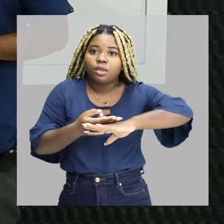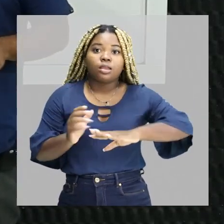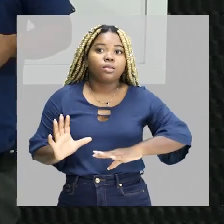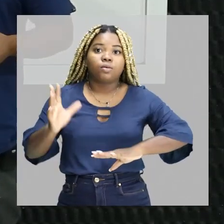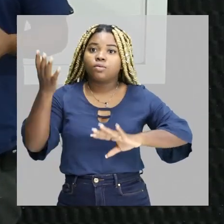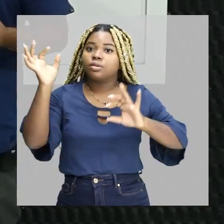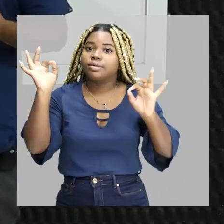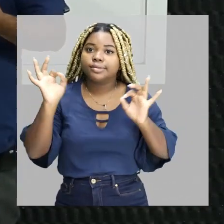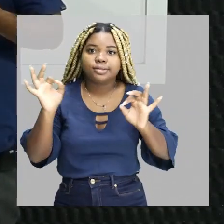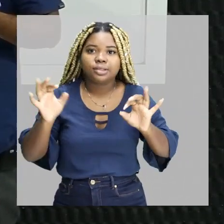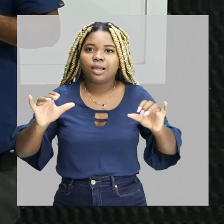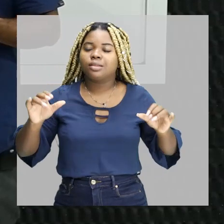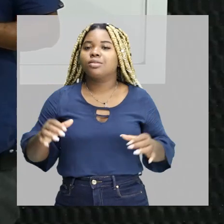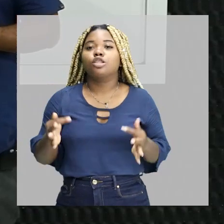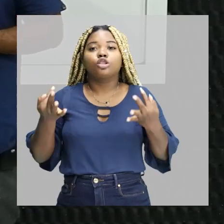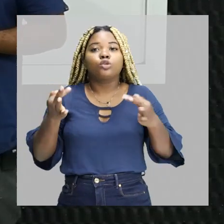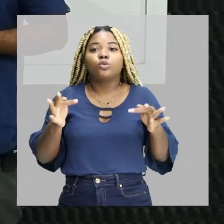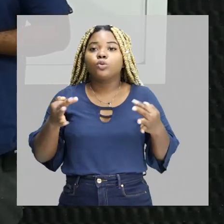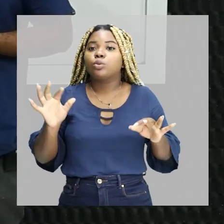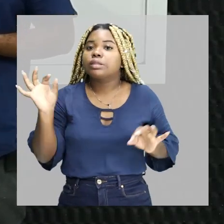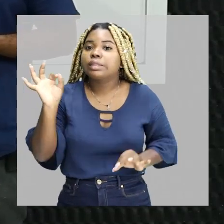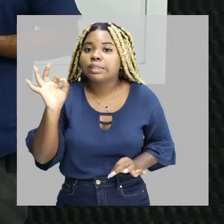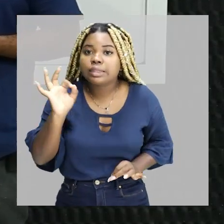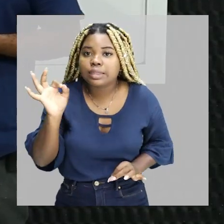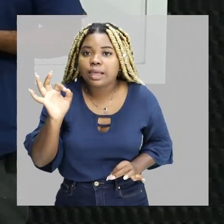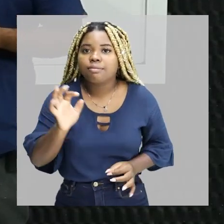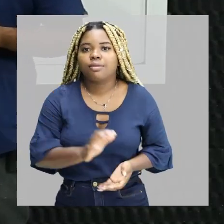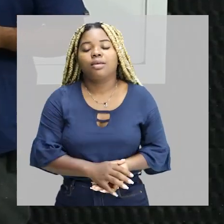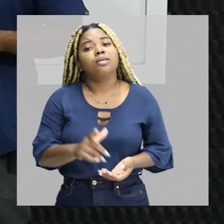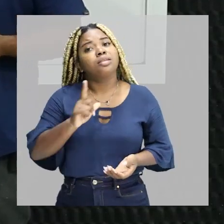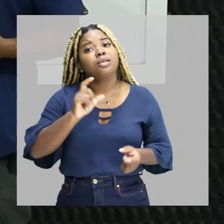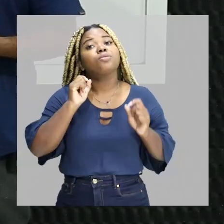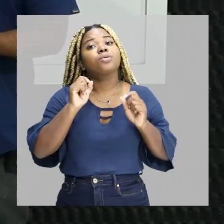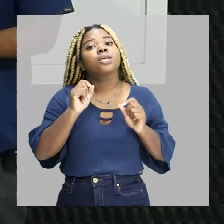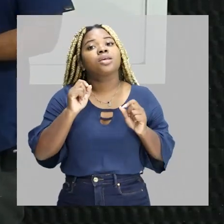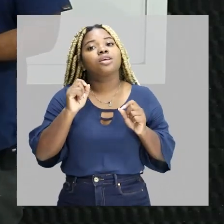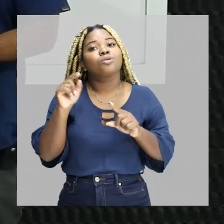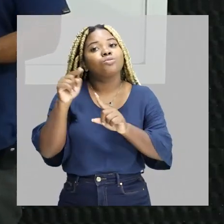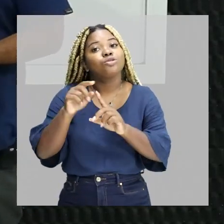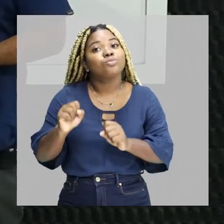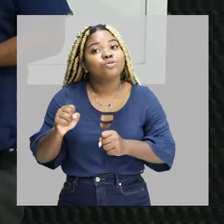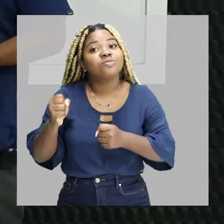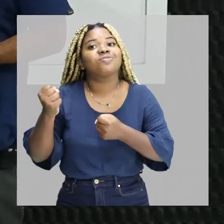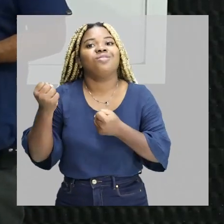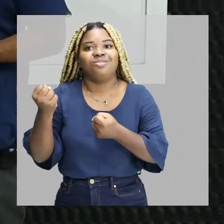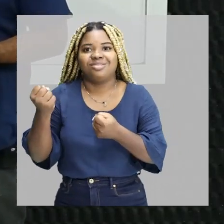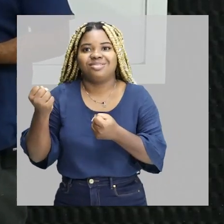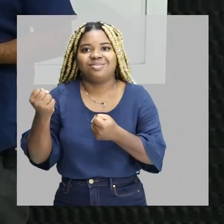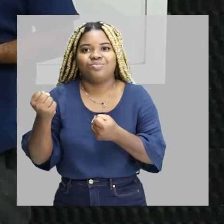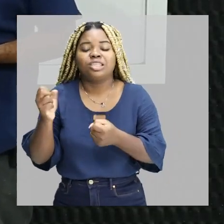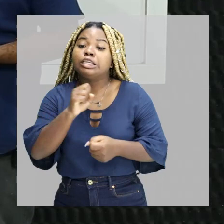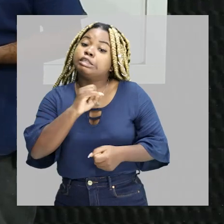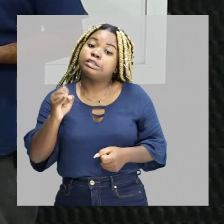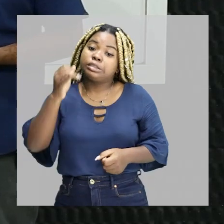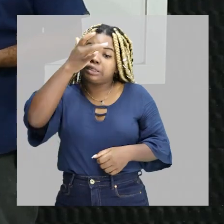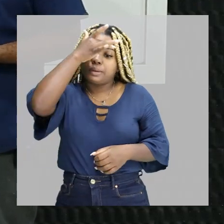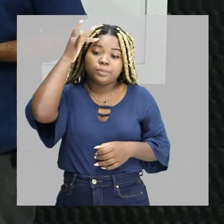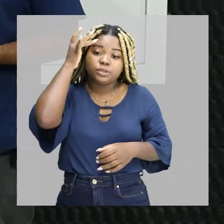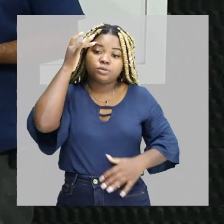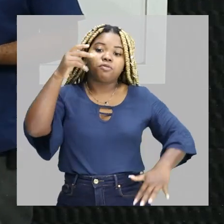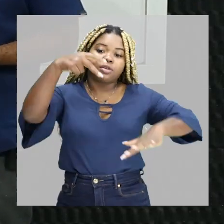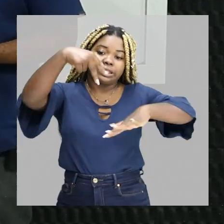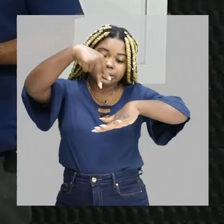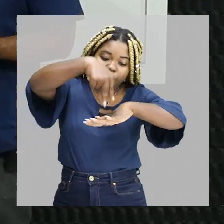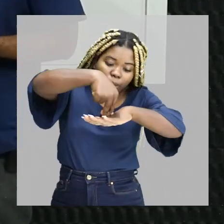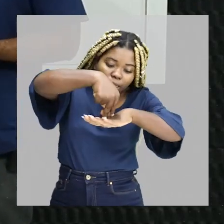certo? Fazendo com que aquela pessoa ela acabe não se ferindo, né? Se ela ficasse em pé na cama de pregos, com certeza ela